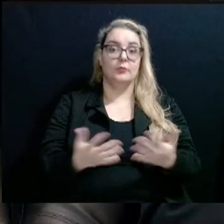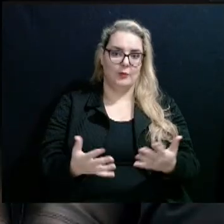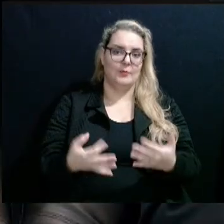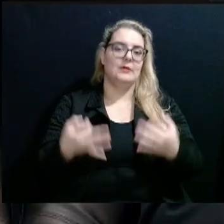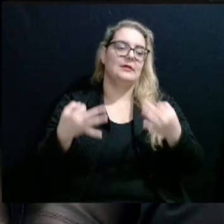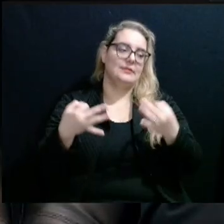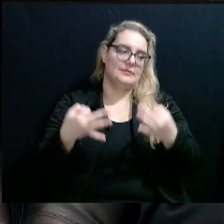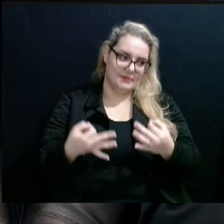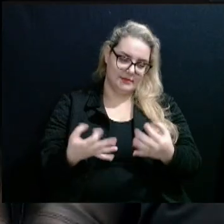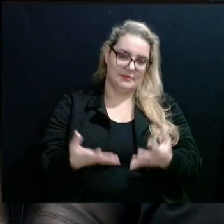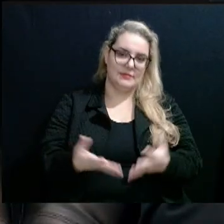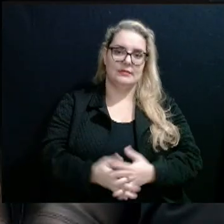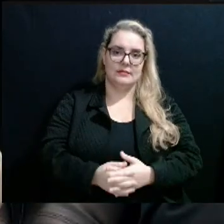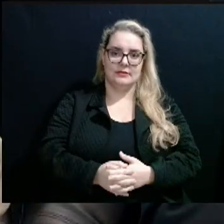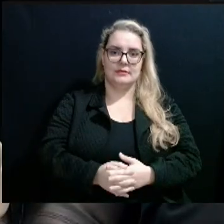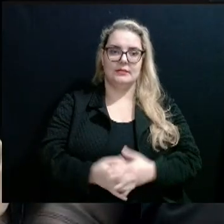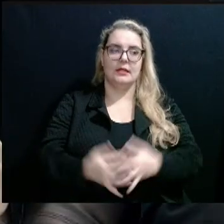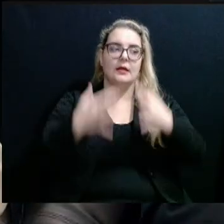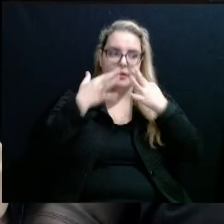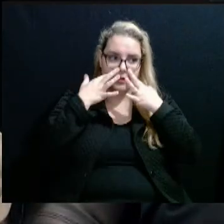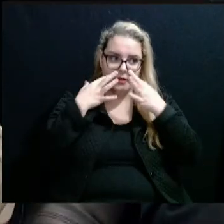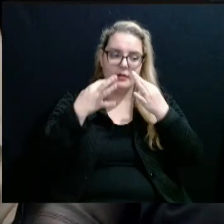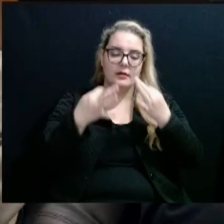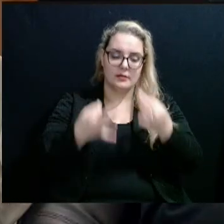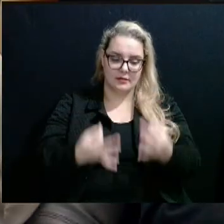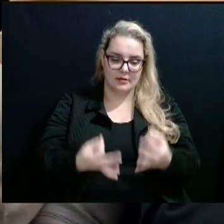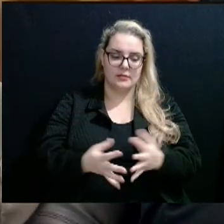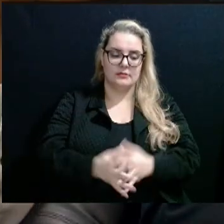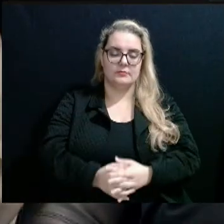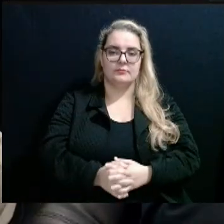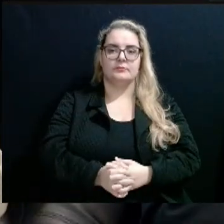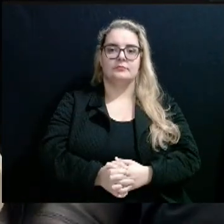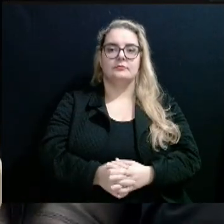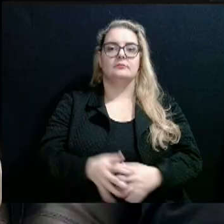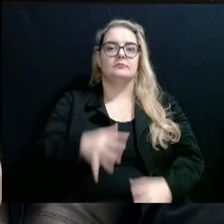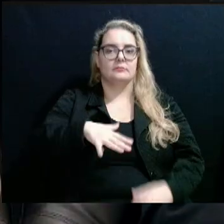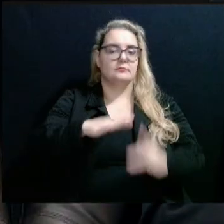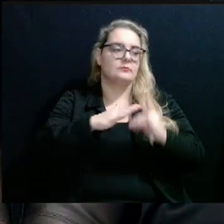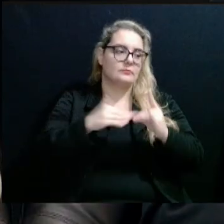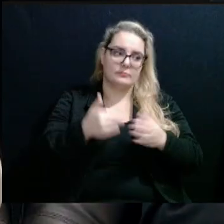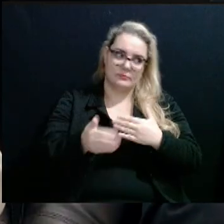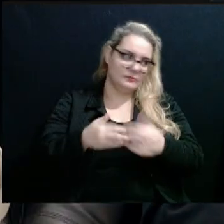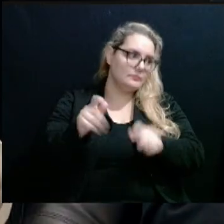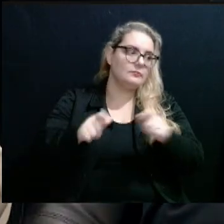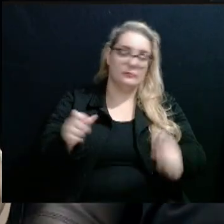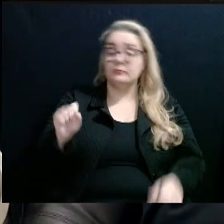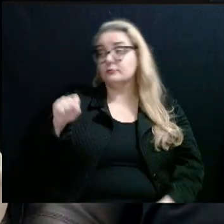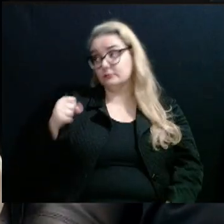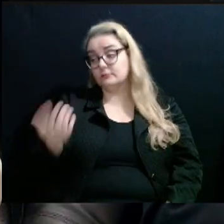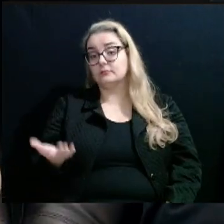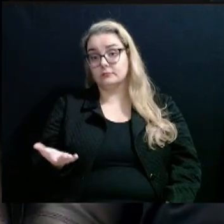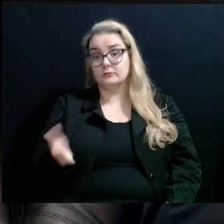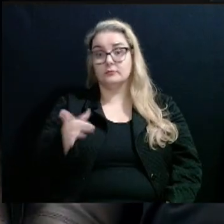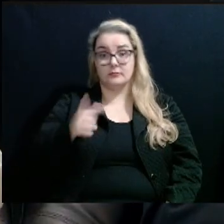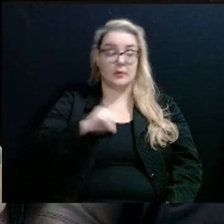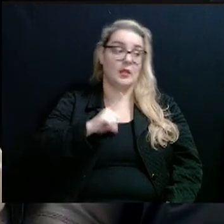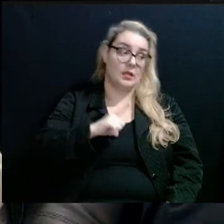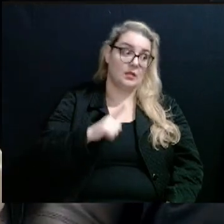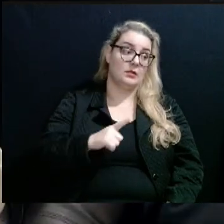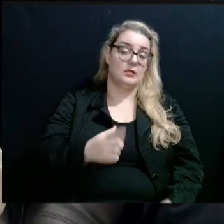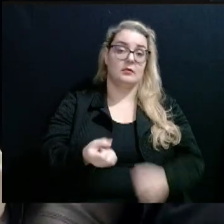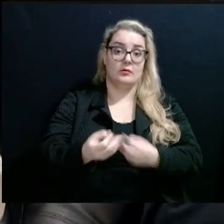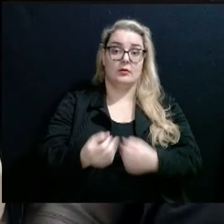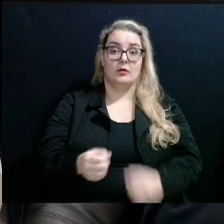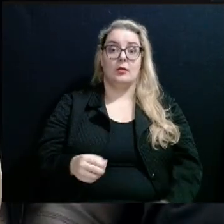ponto de atenção. E para vegetarianos e para qualquer pessoa, né? A gente já tem a informação de que alimentos processados e ultraprocessados,